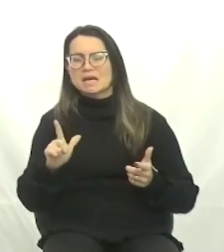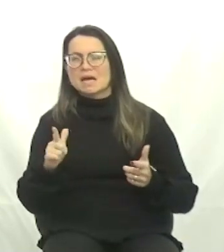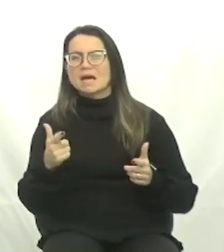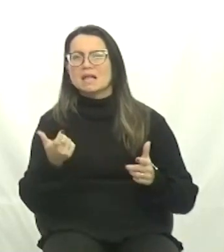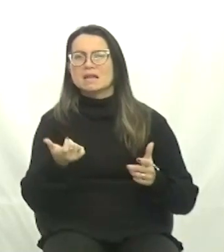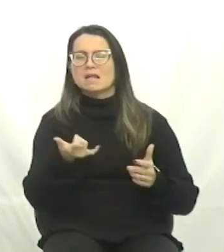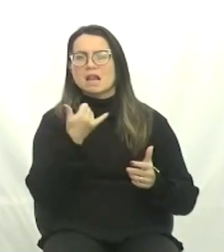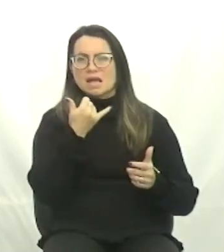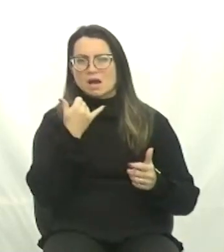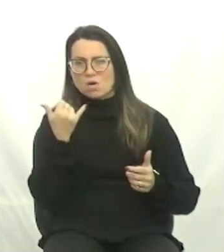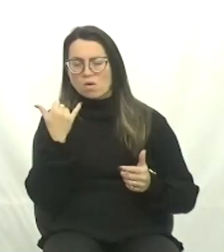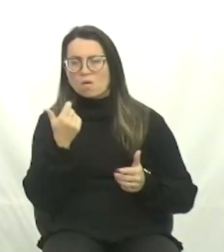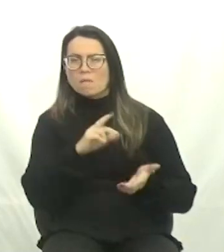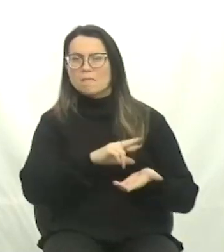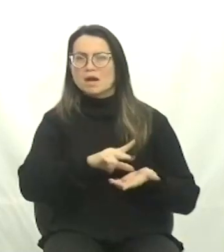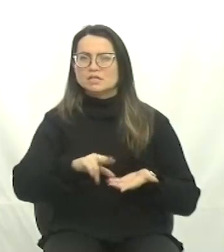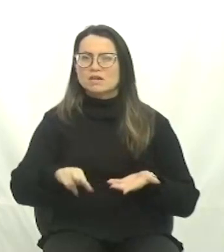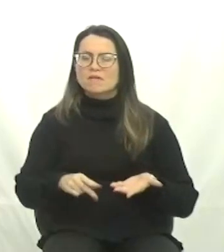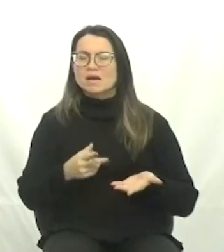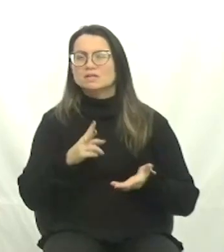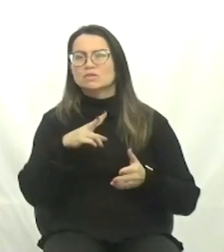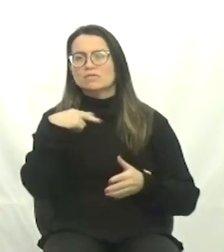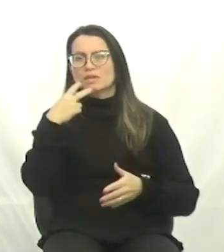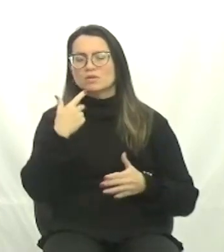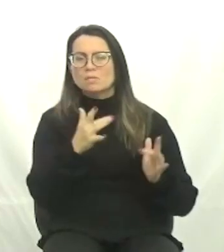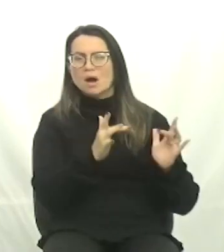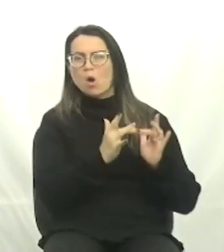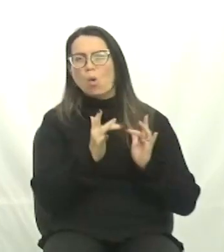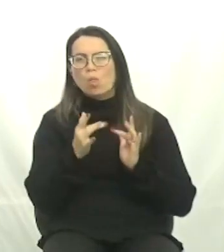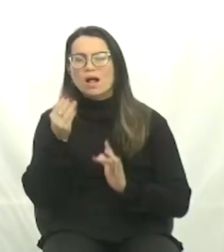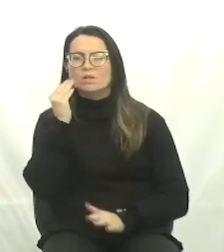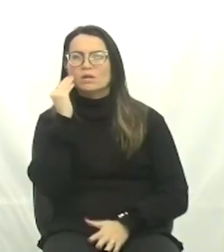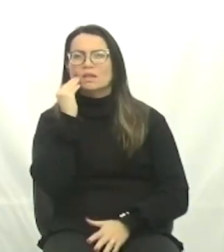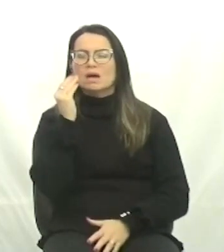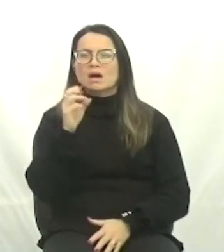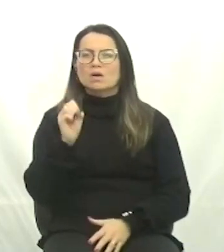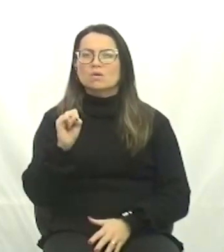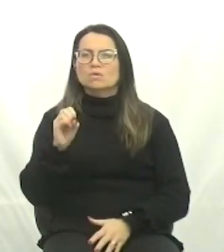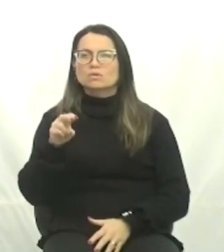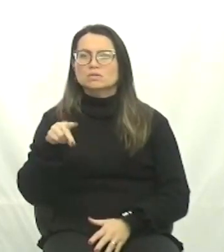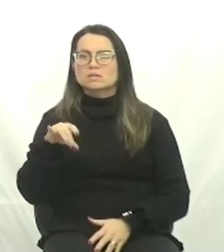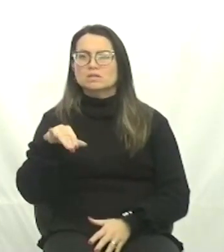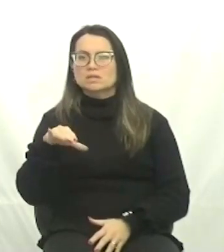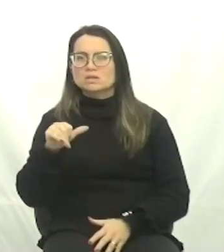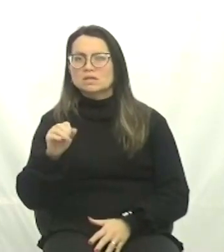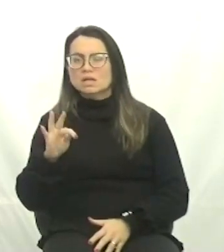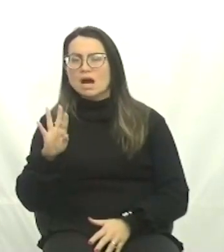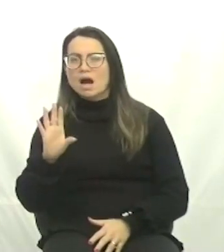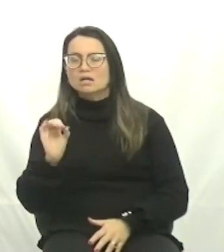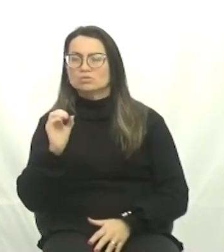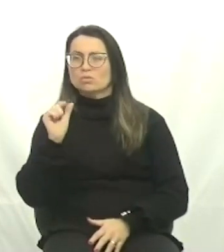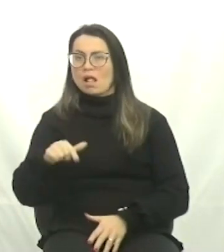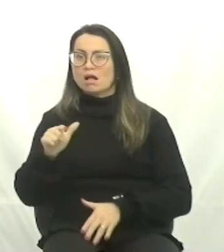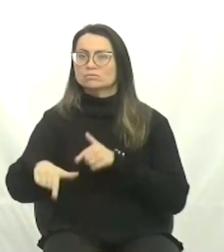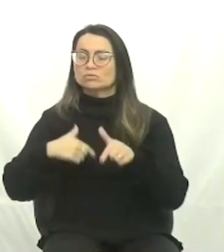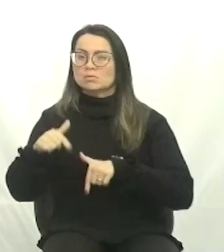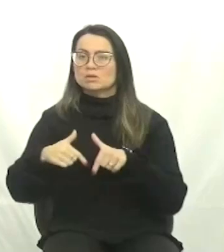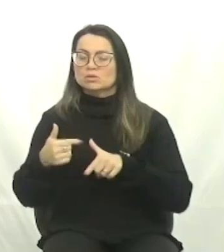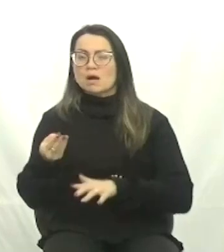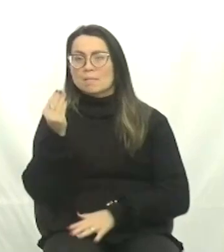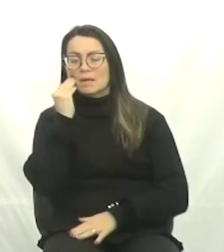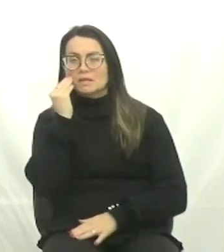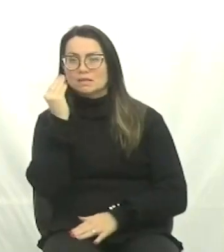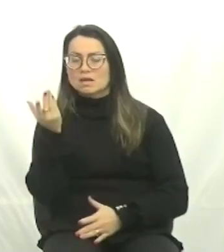vários vereadores para tentar contato com o Sindicato dos Trabalhadores, ainda para tentar fazer